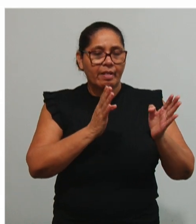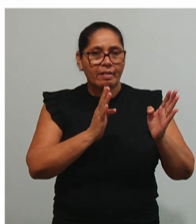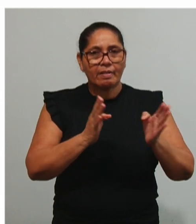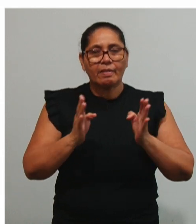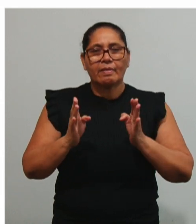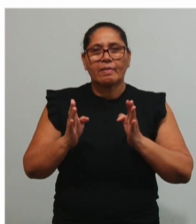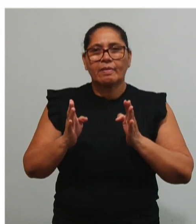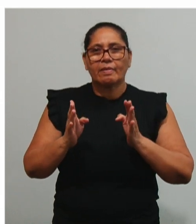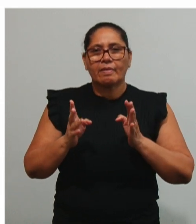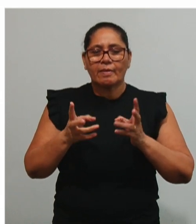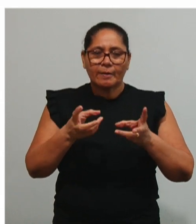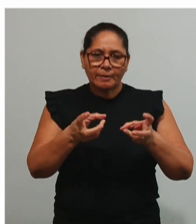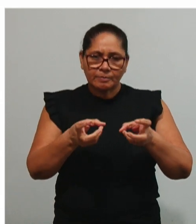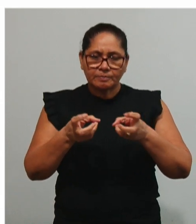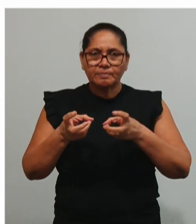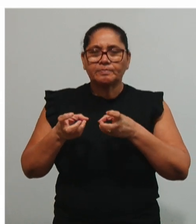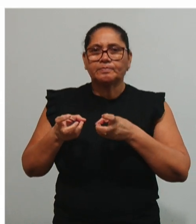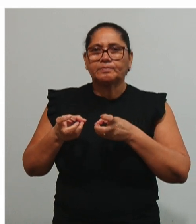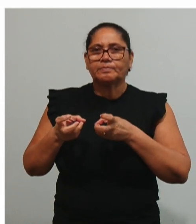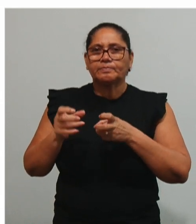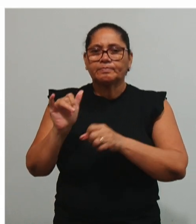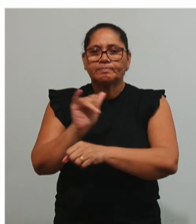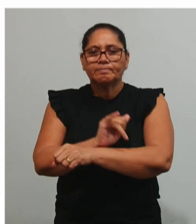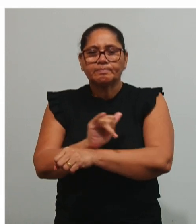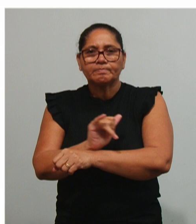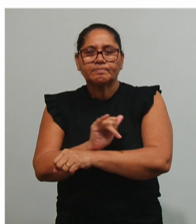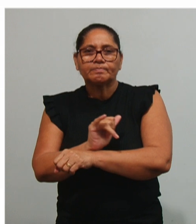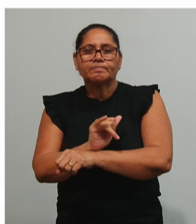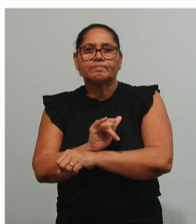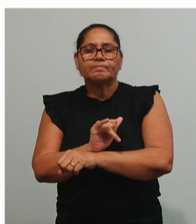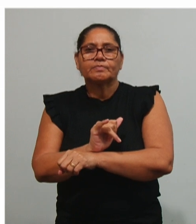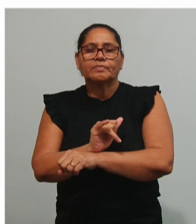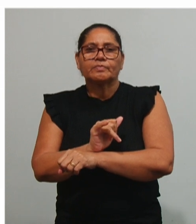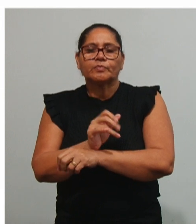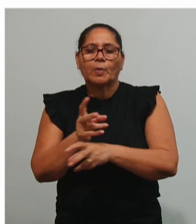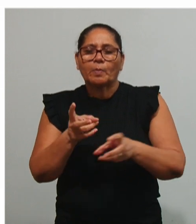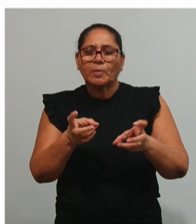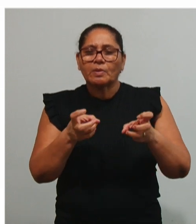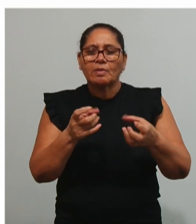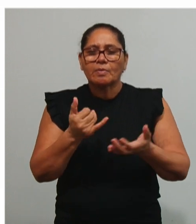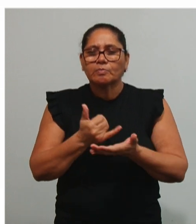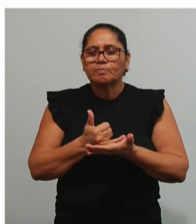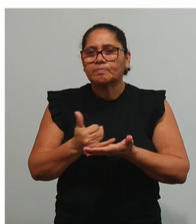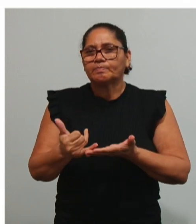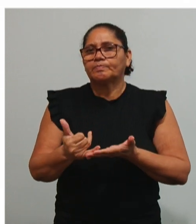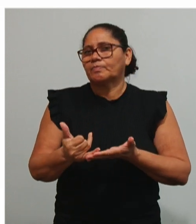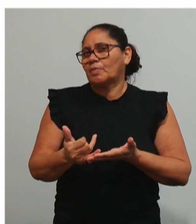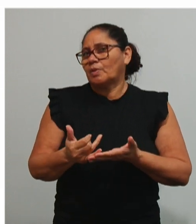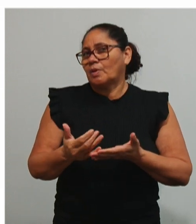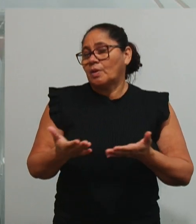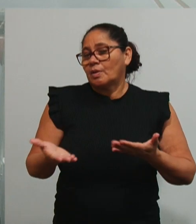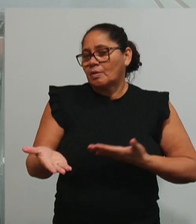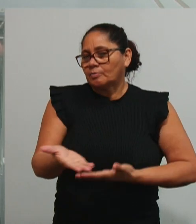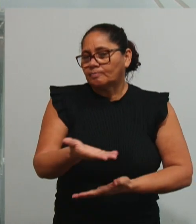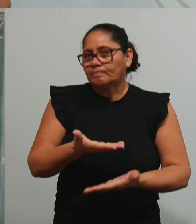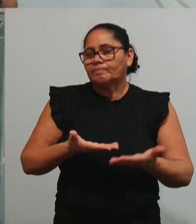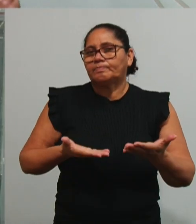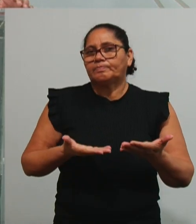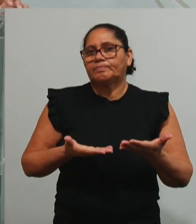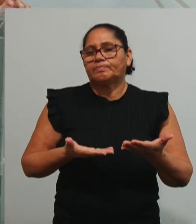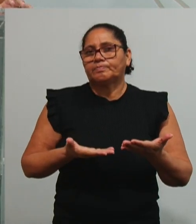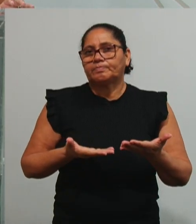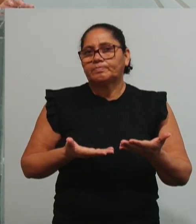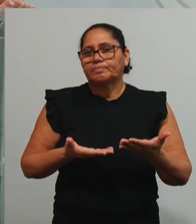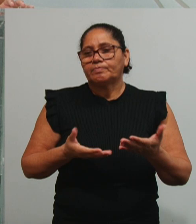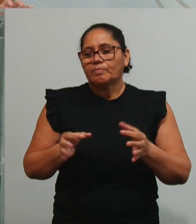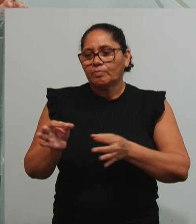daquela concepção estratégica que foi concebida inicialmente. Então, nessa relação